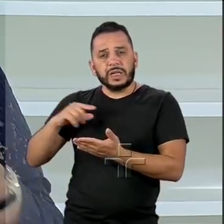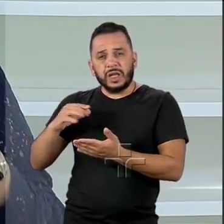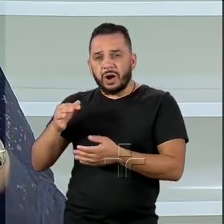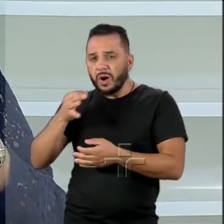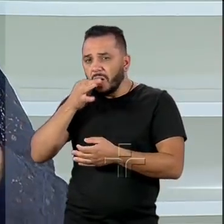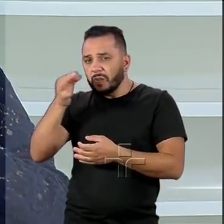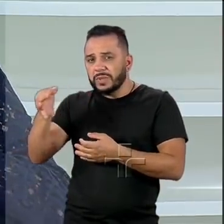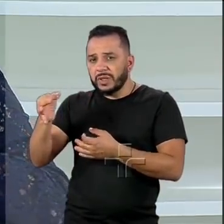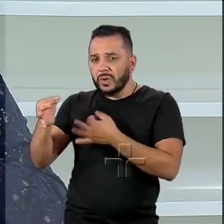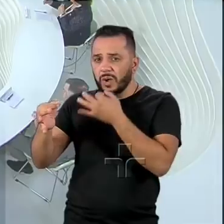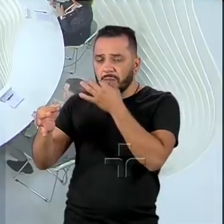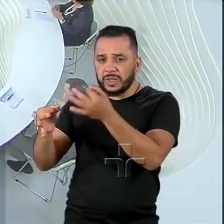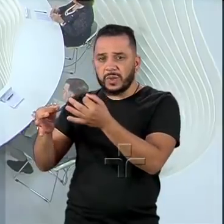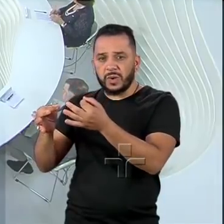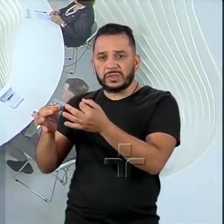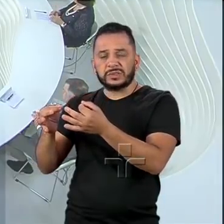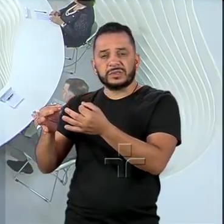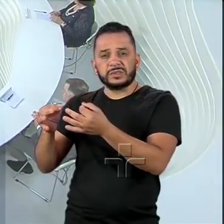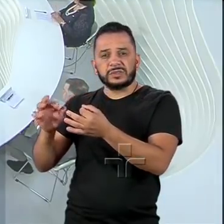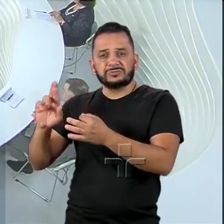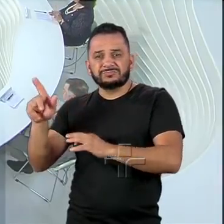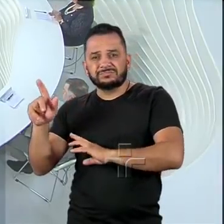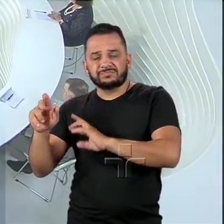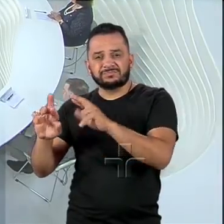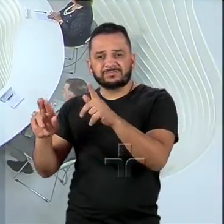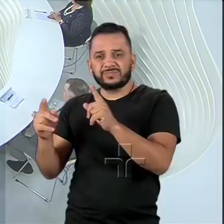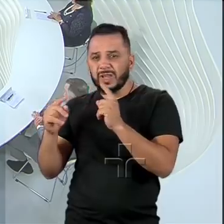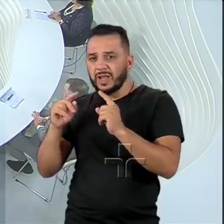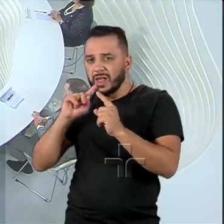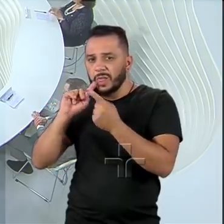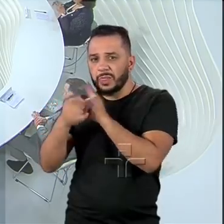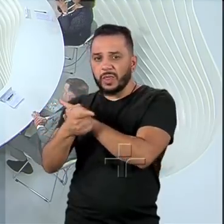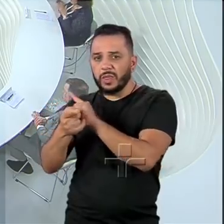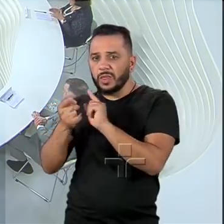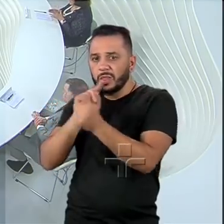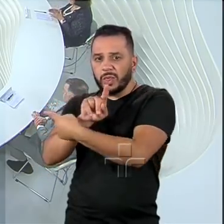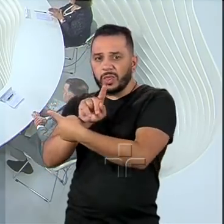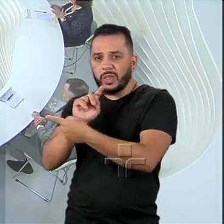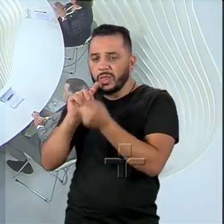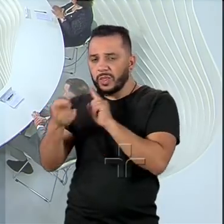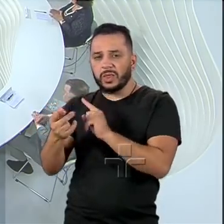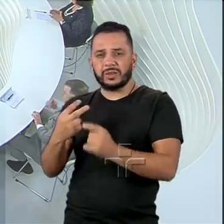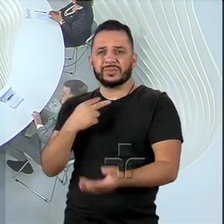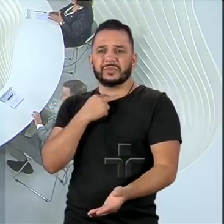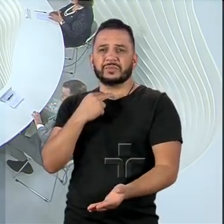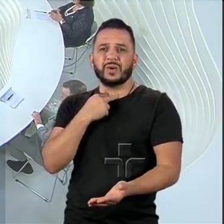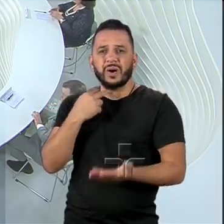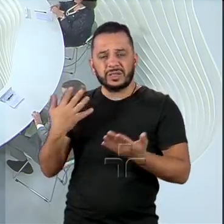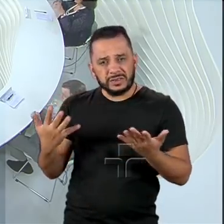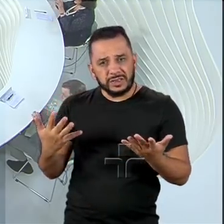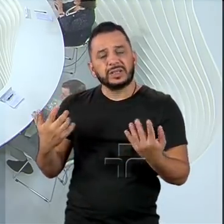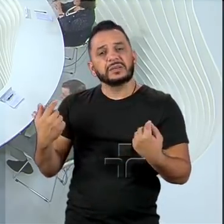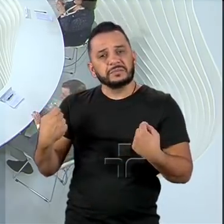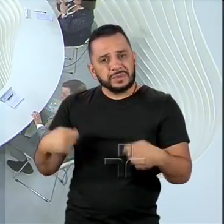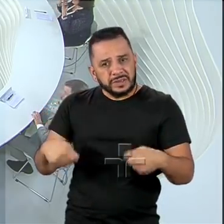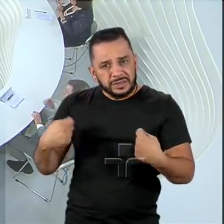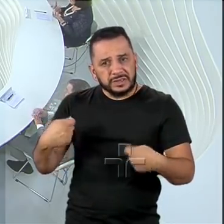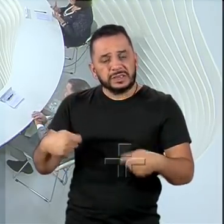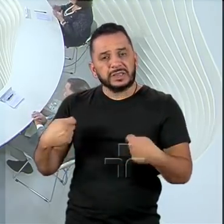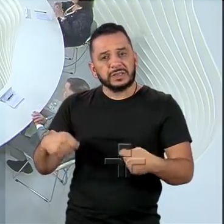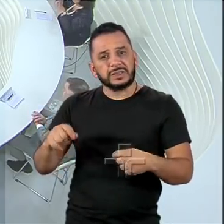diversidade de uma turma para outra. Porque no colegiado, o que vale é exatamente